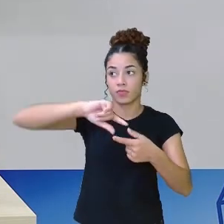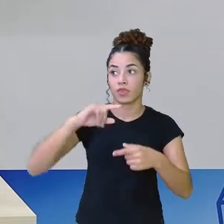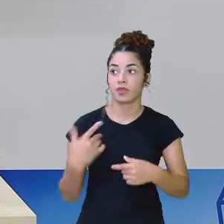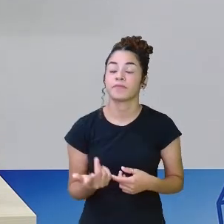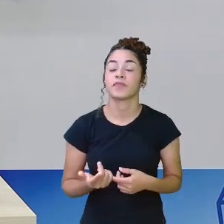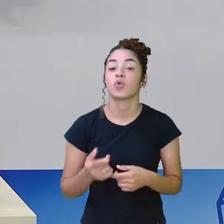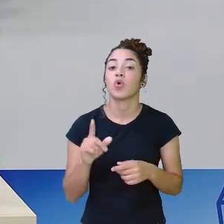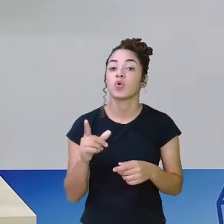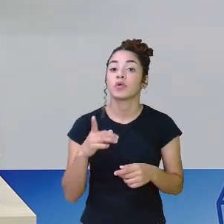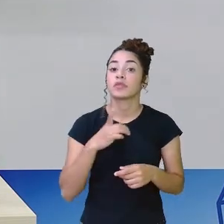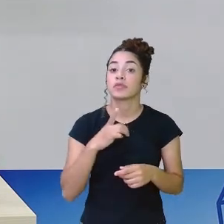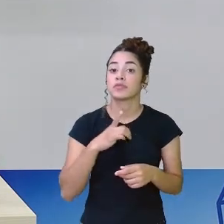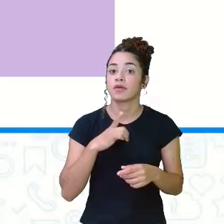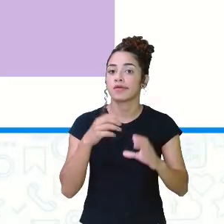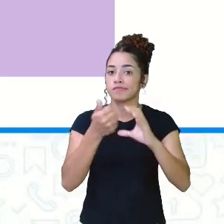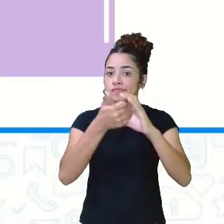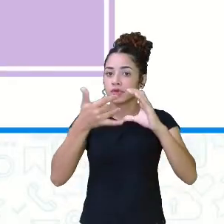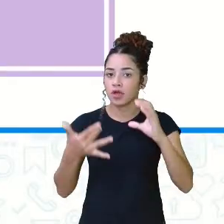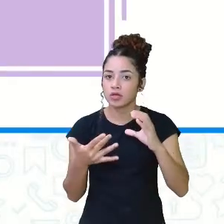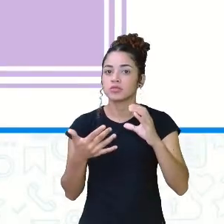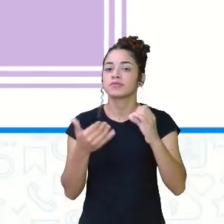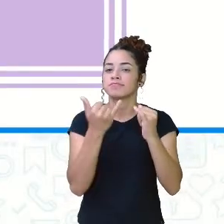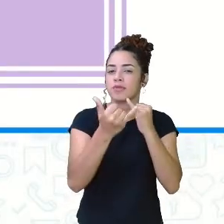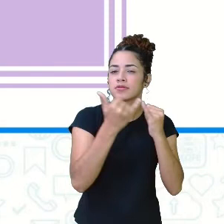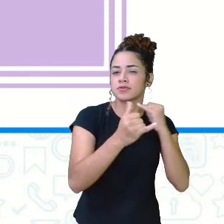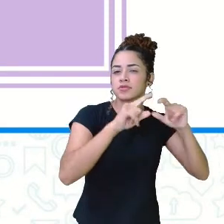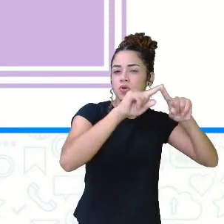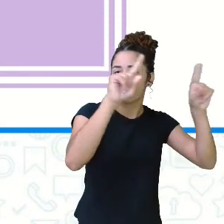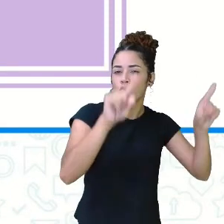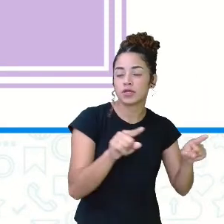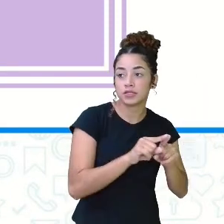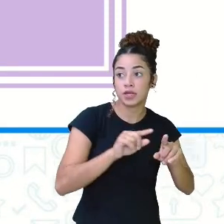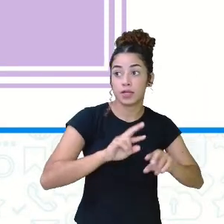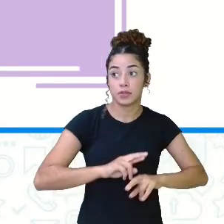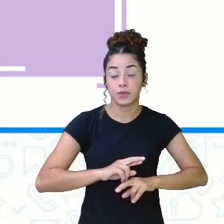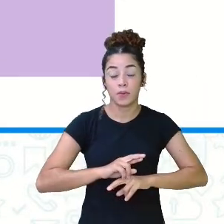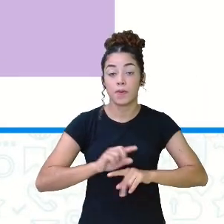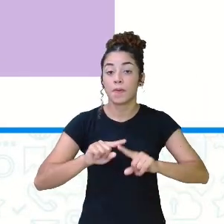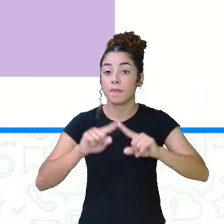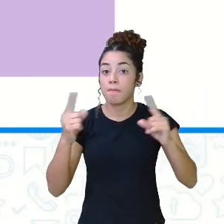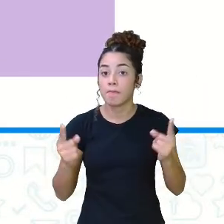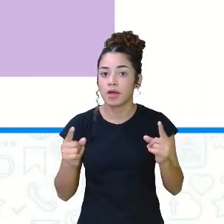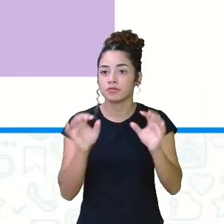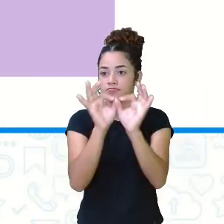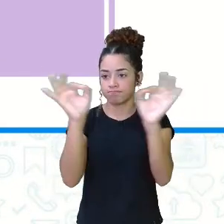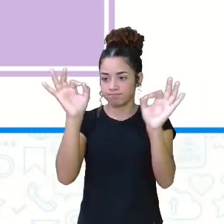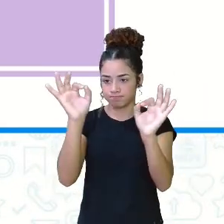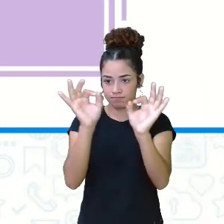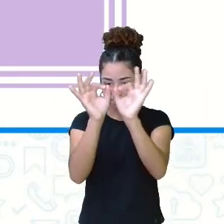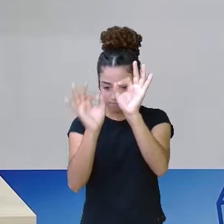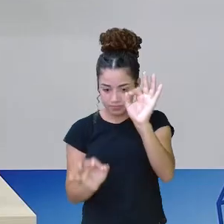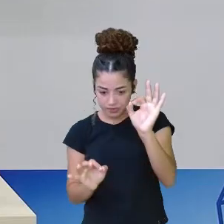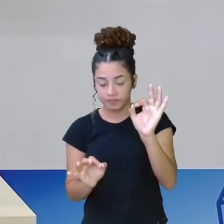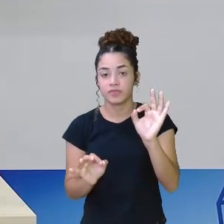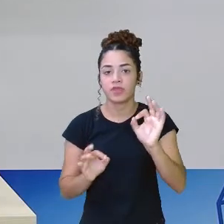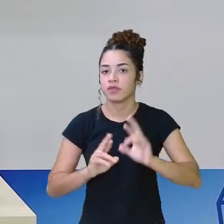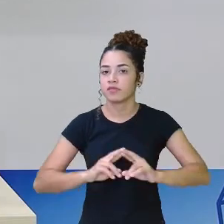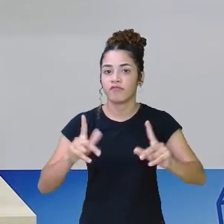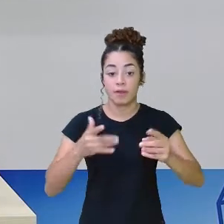apesar de eu ter as mesmas características do quadrado, eles têm medidas diferentes, base